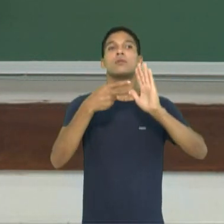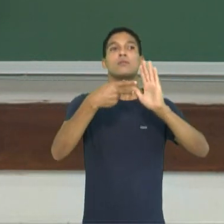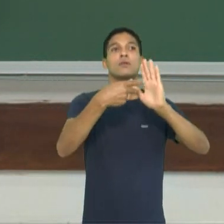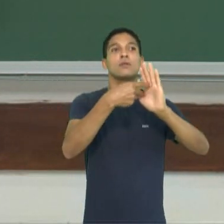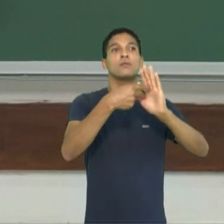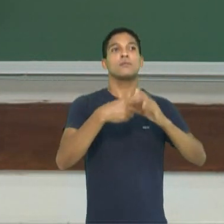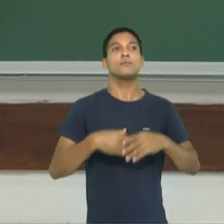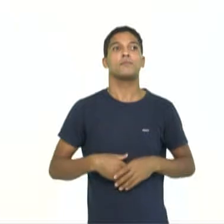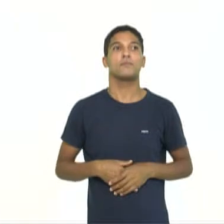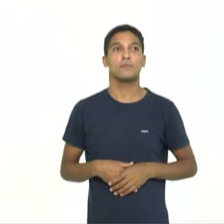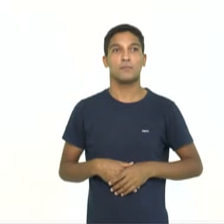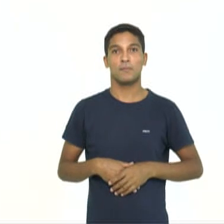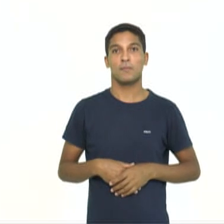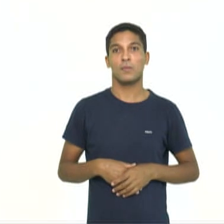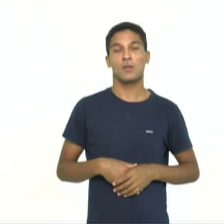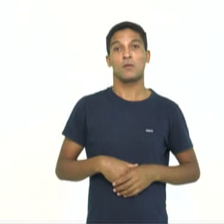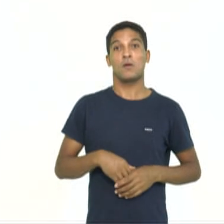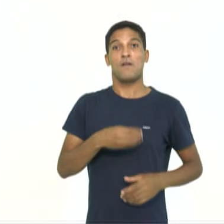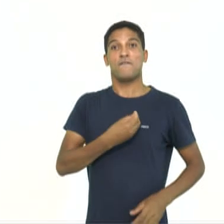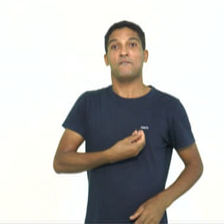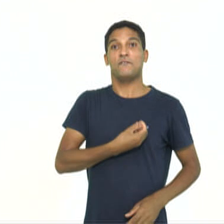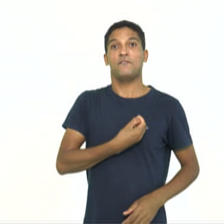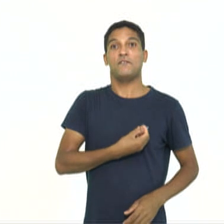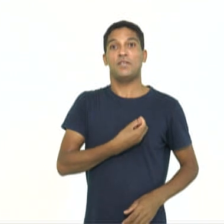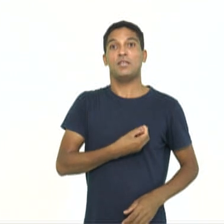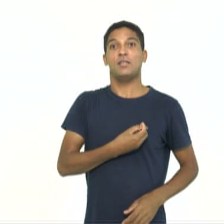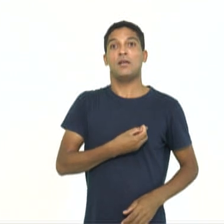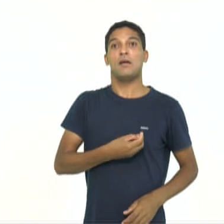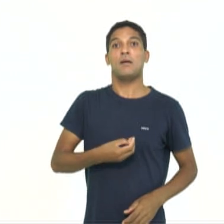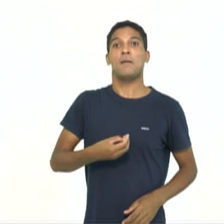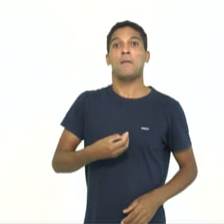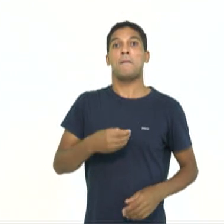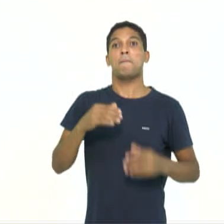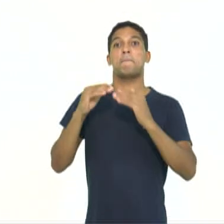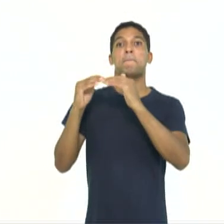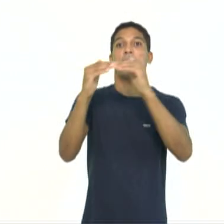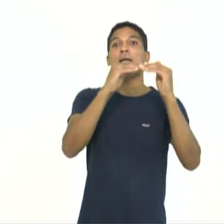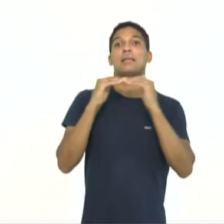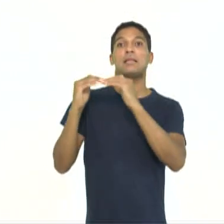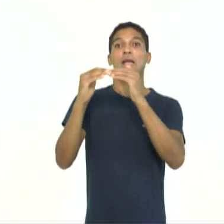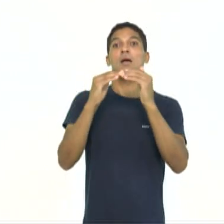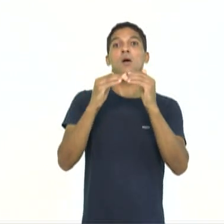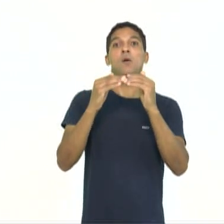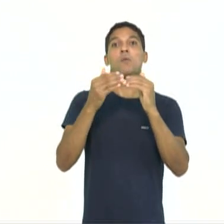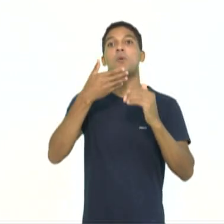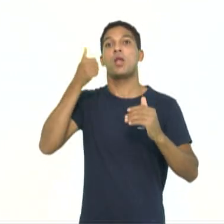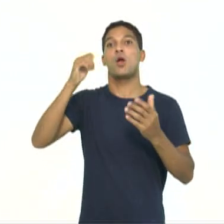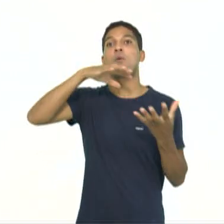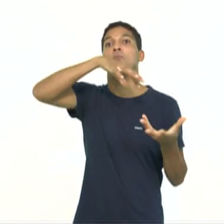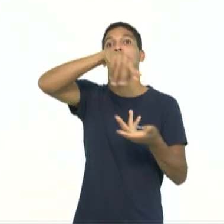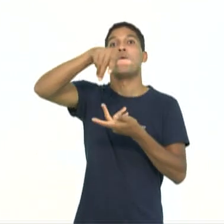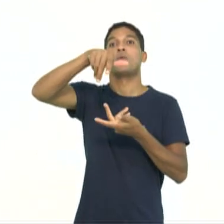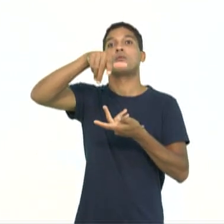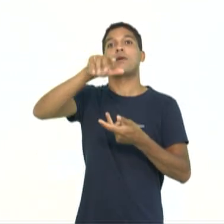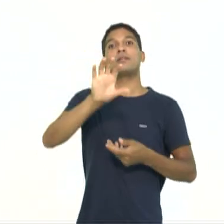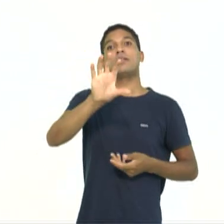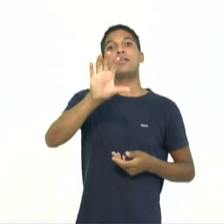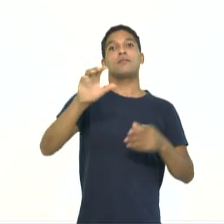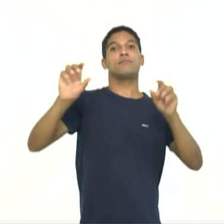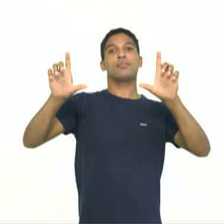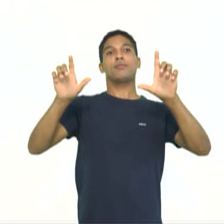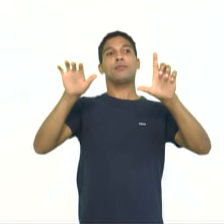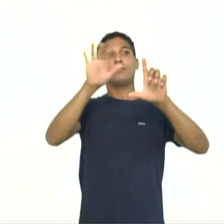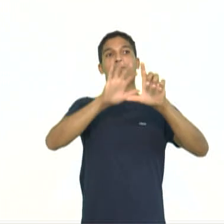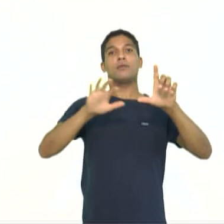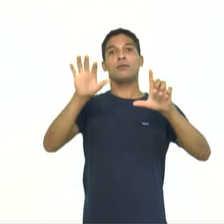diz assim, o maior padrão de vida do mundo. E ali do lado diz, não há outro jeito como o